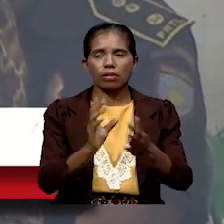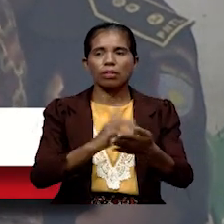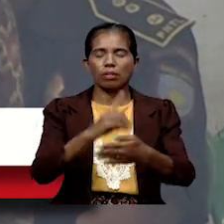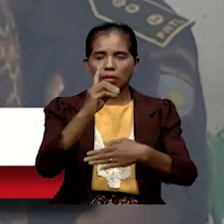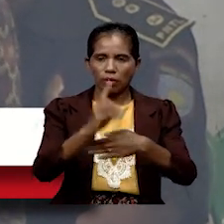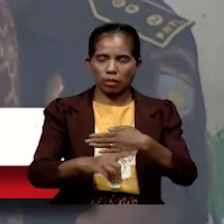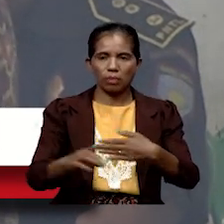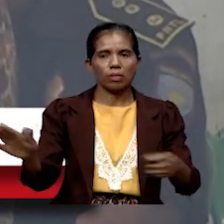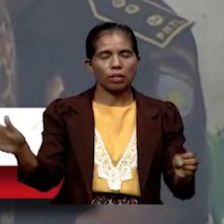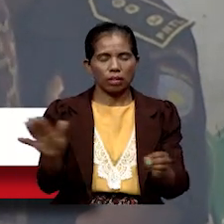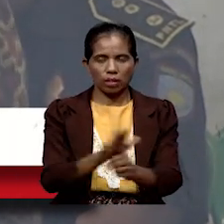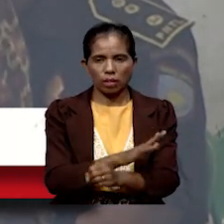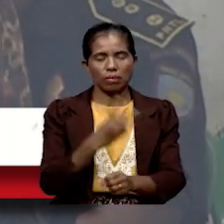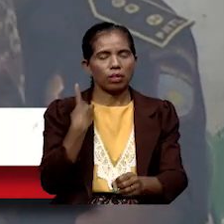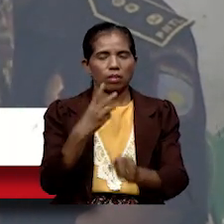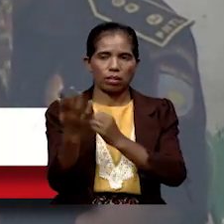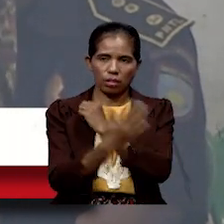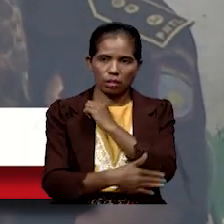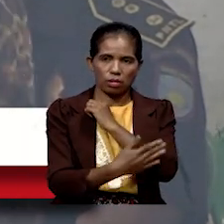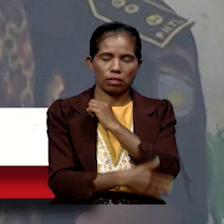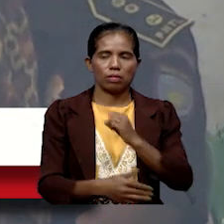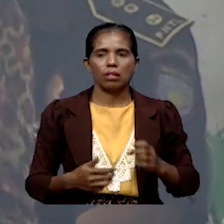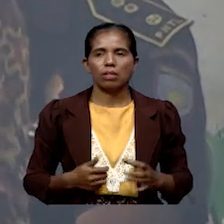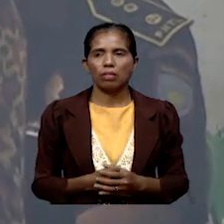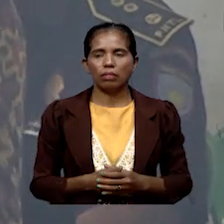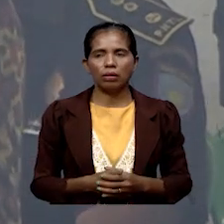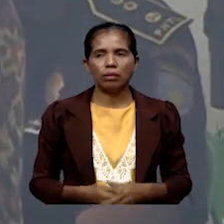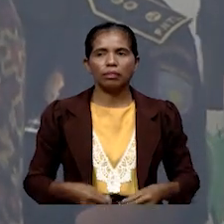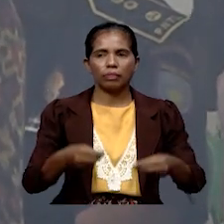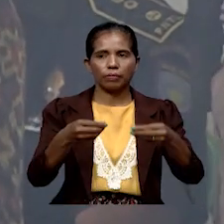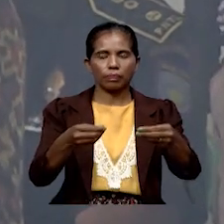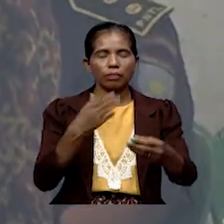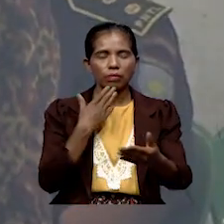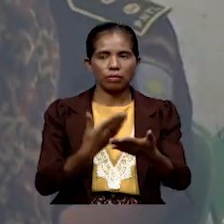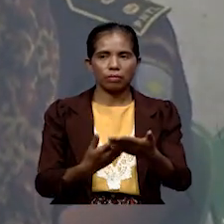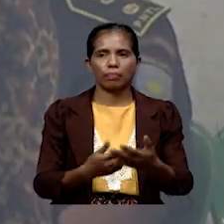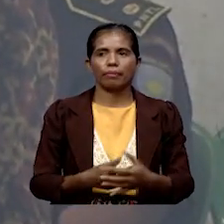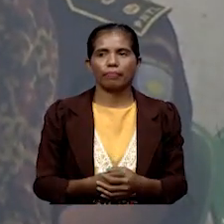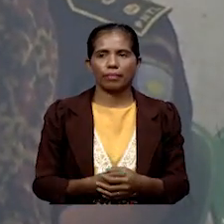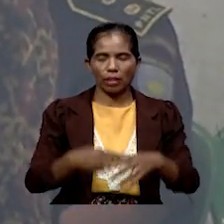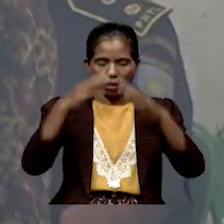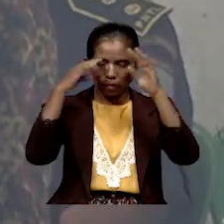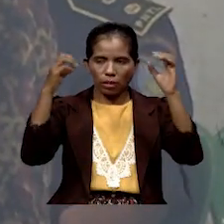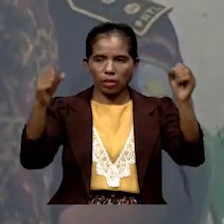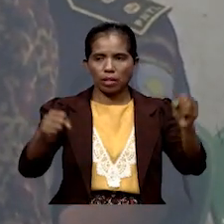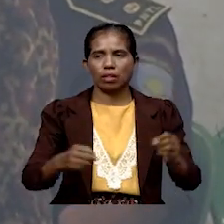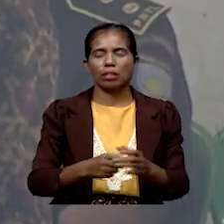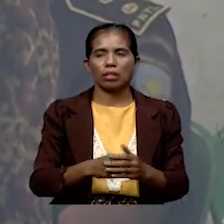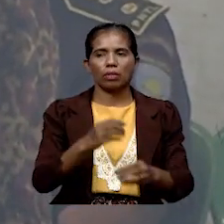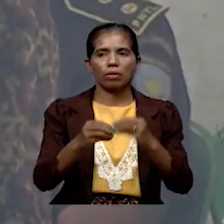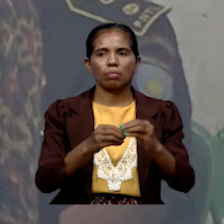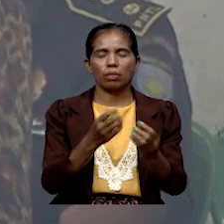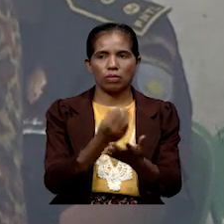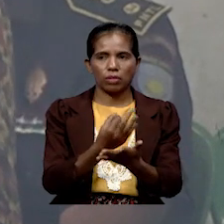e sustentável, vai ter rai, integrado ou sustentável. Presidente da República, se haré com o orçamento